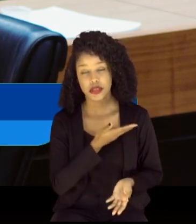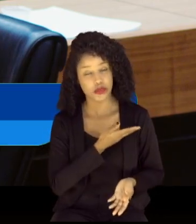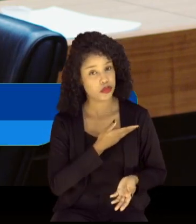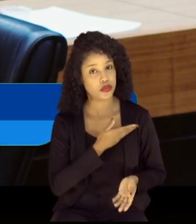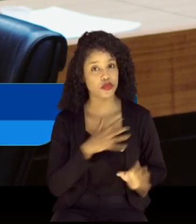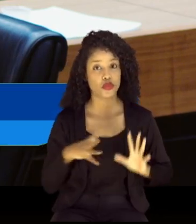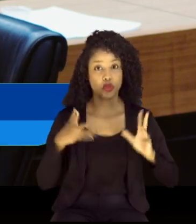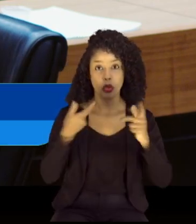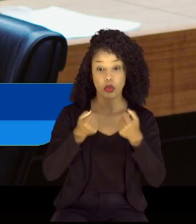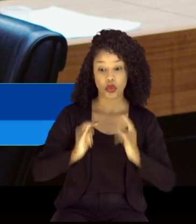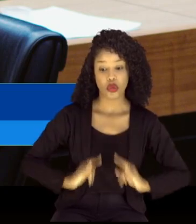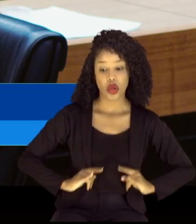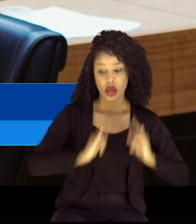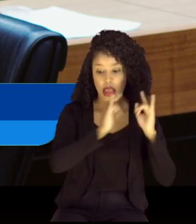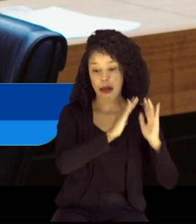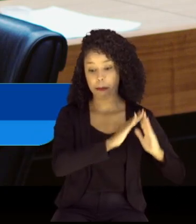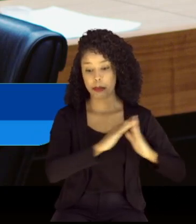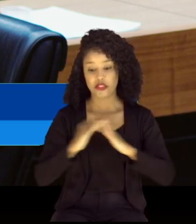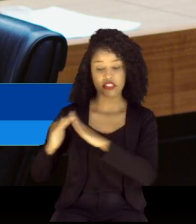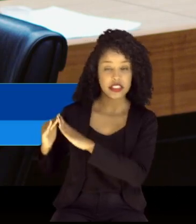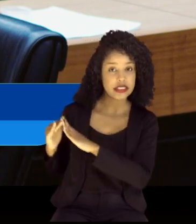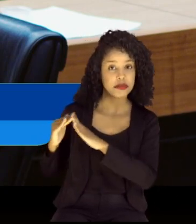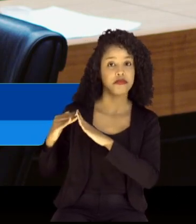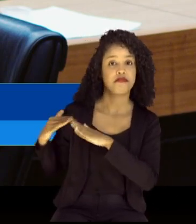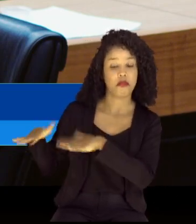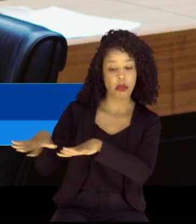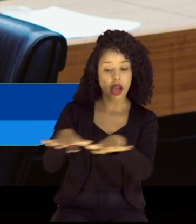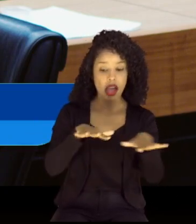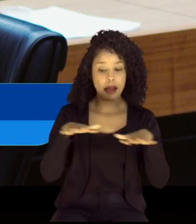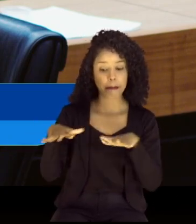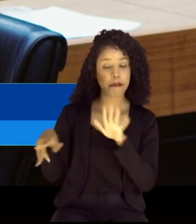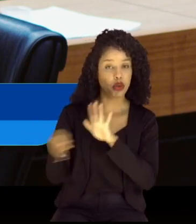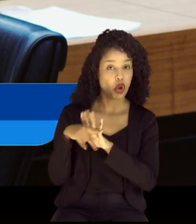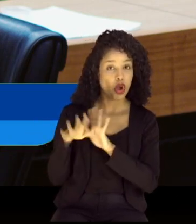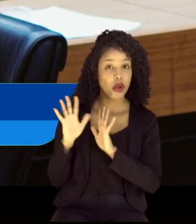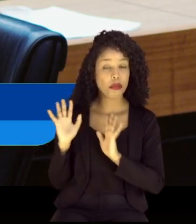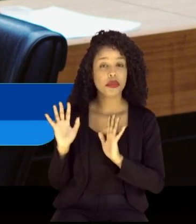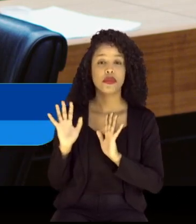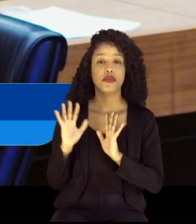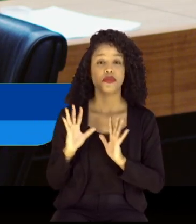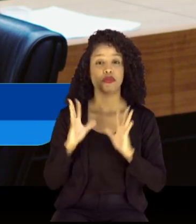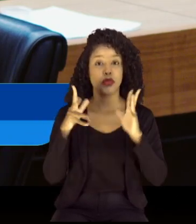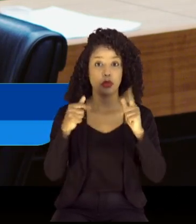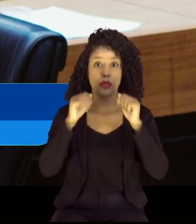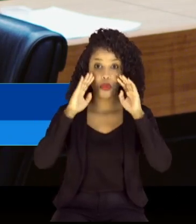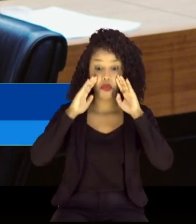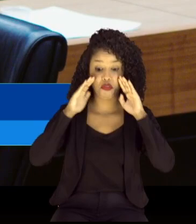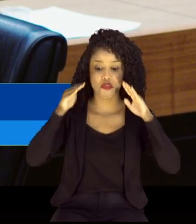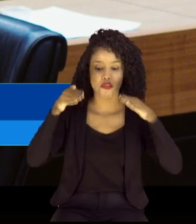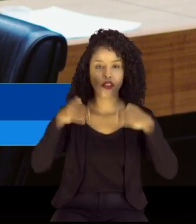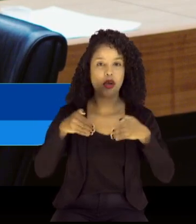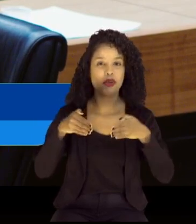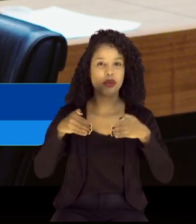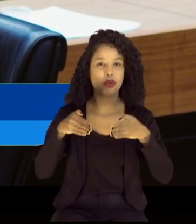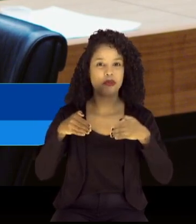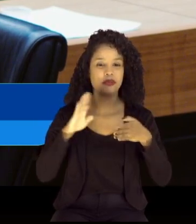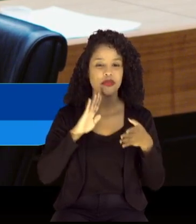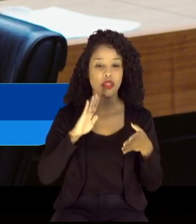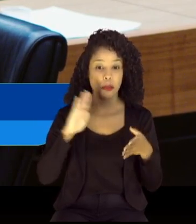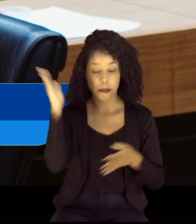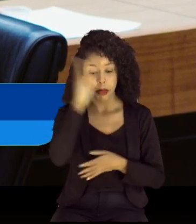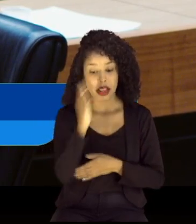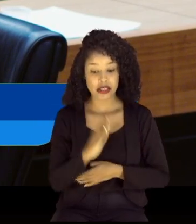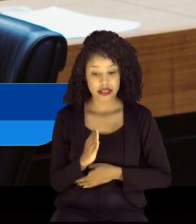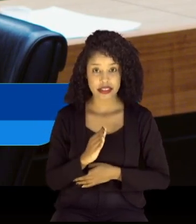próprio condomínio, na vizinhança, né, então tudo feito assim, muito direcionado para que o Brasil chegasse ao ponto que